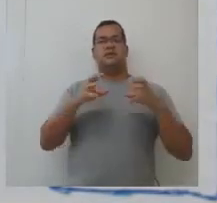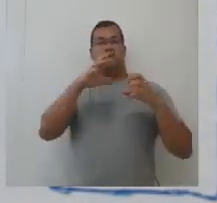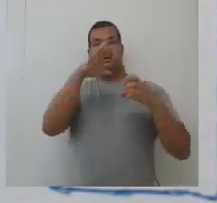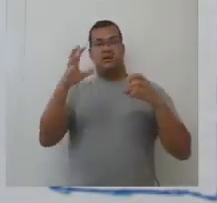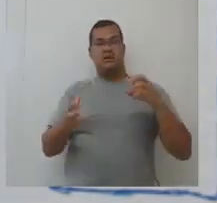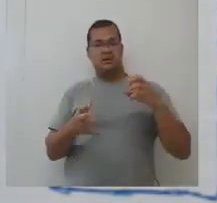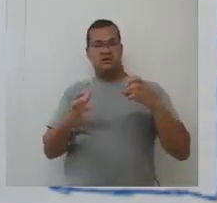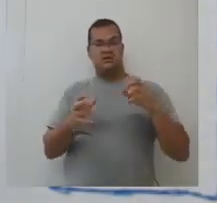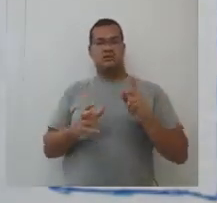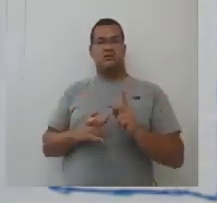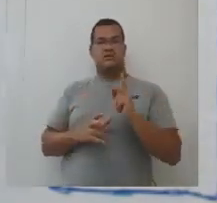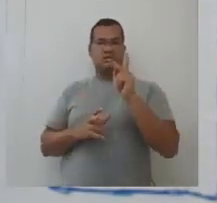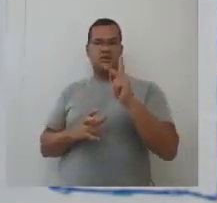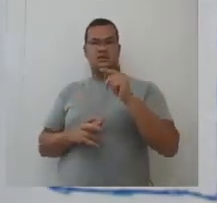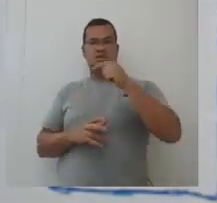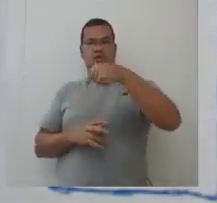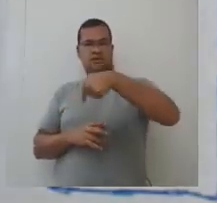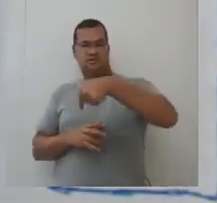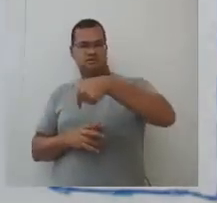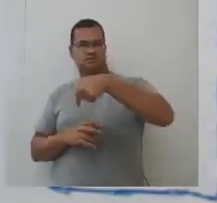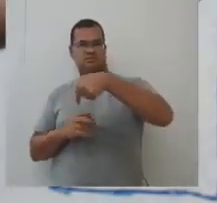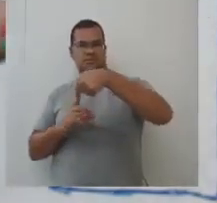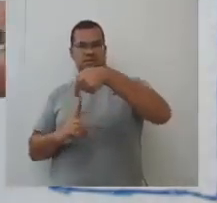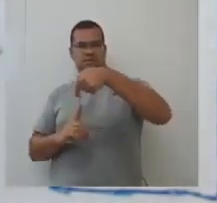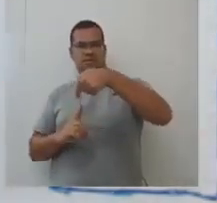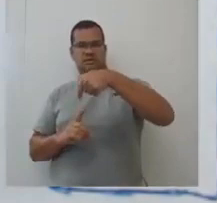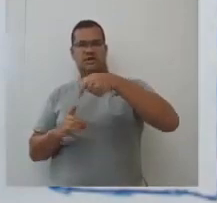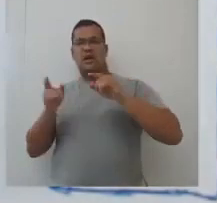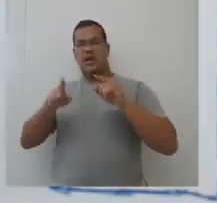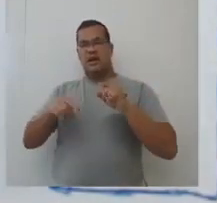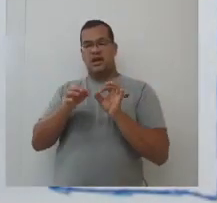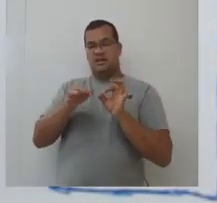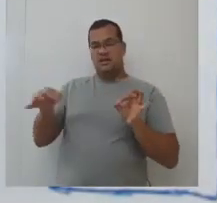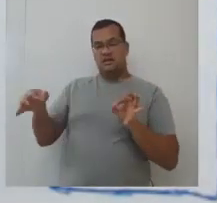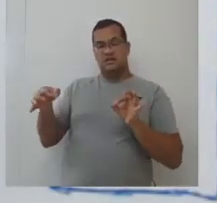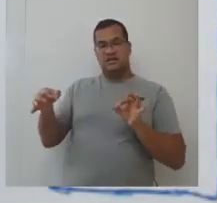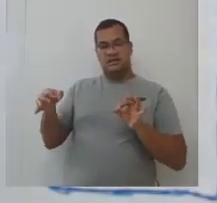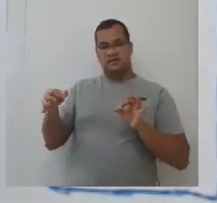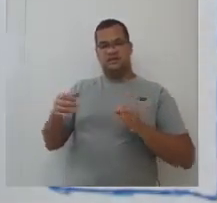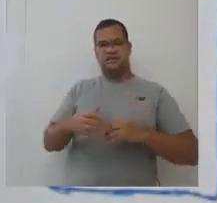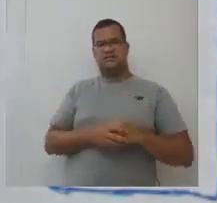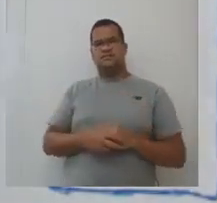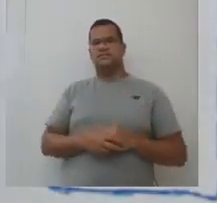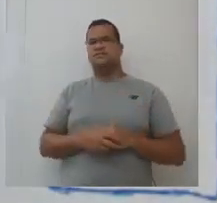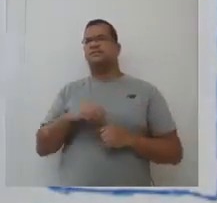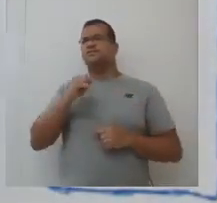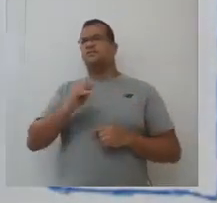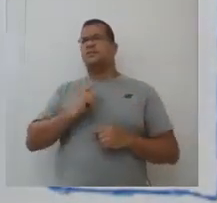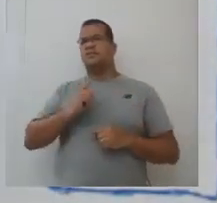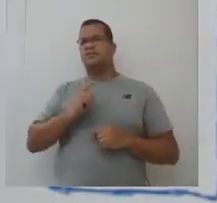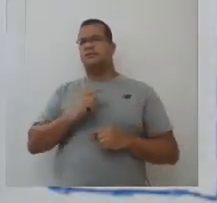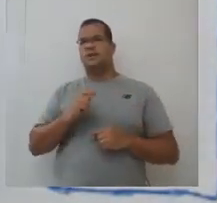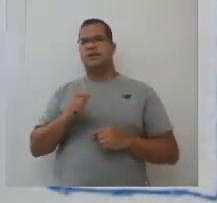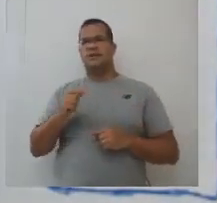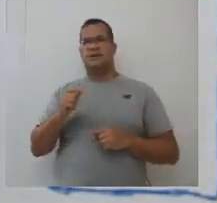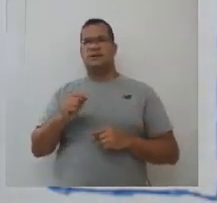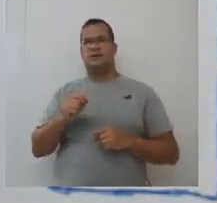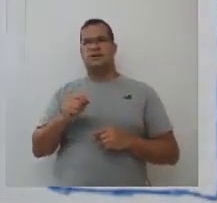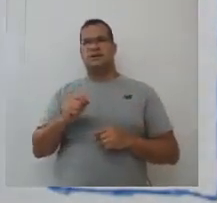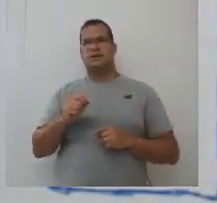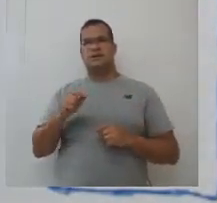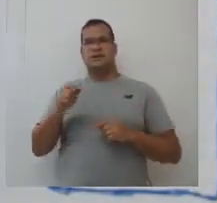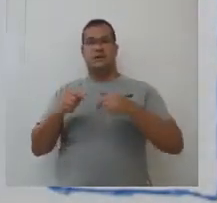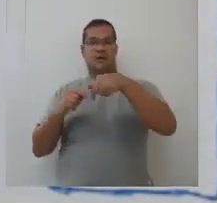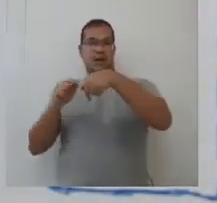carga e distância. O campo elétrico é uma ação à distância. Quem tem carga maior,